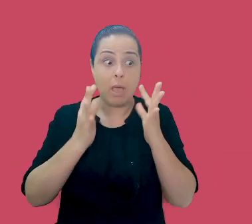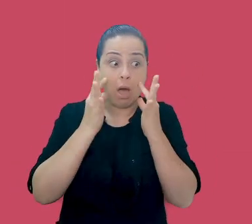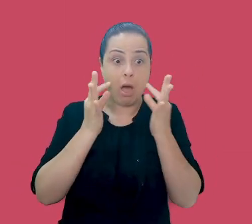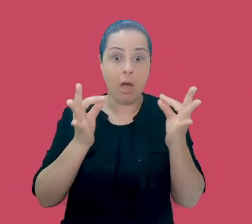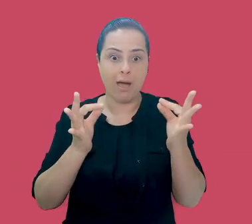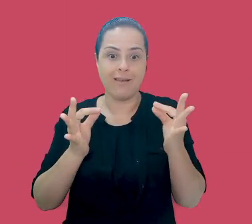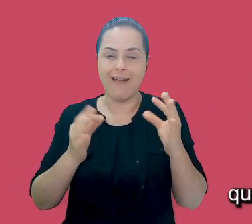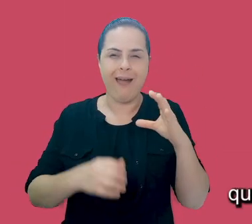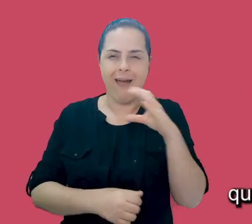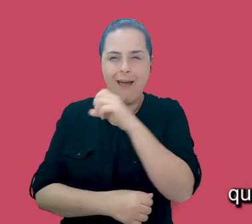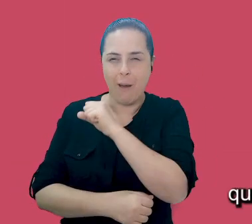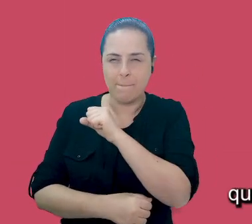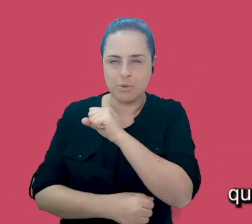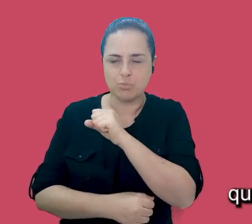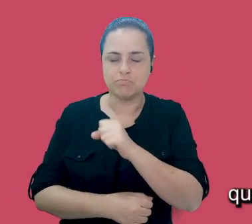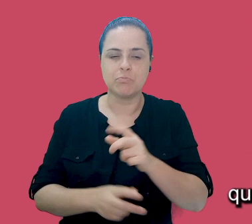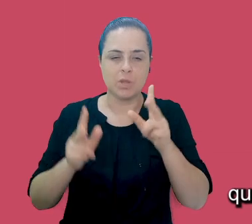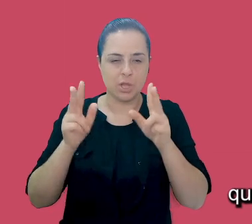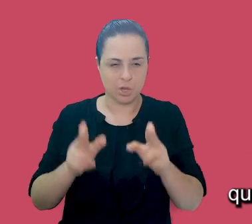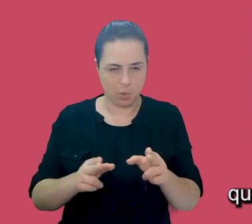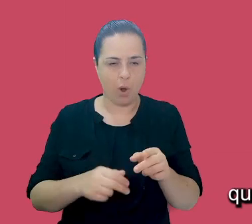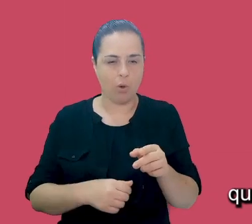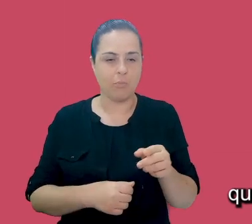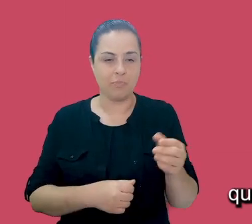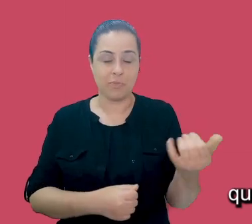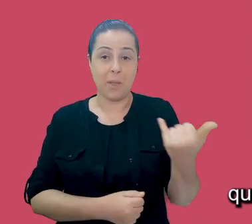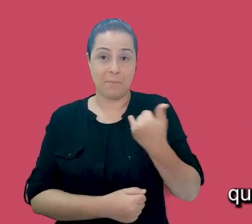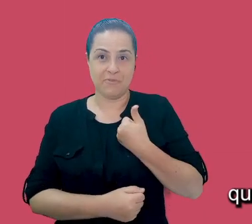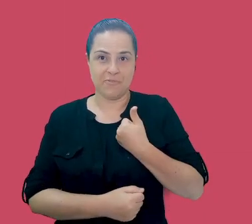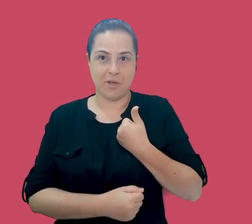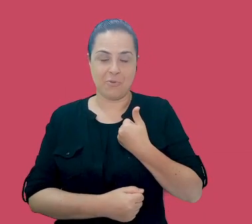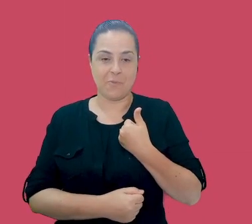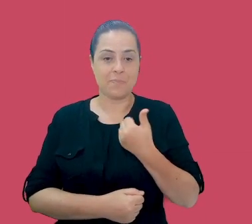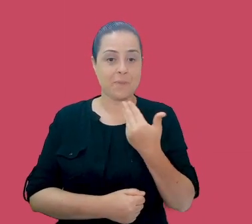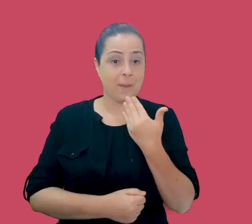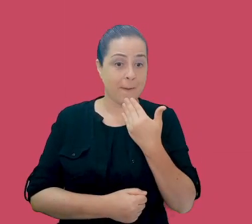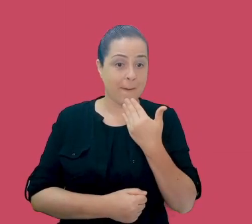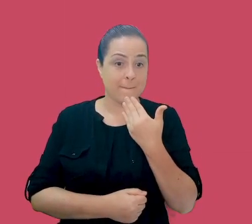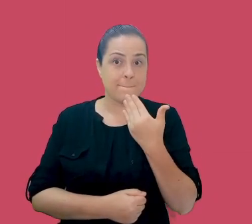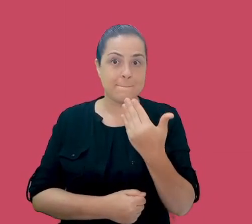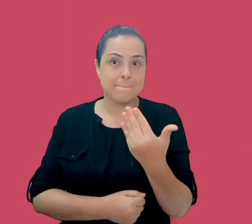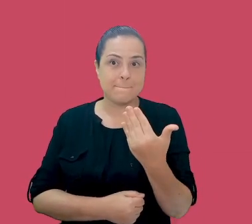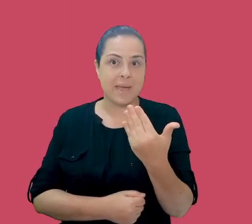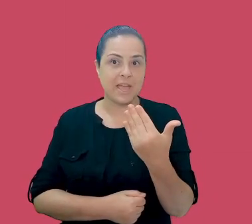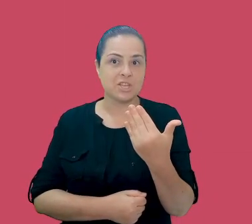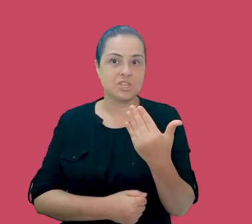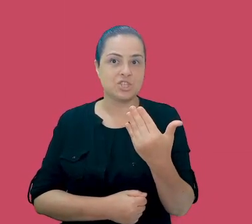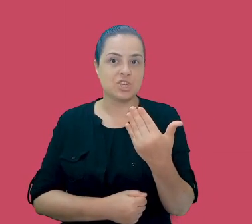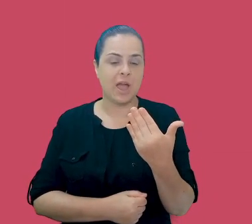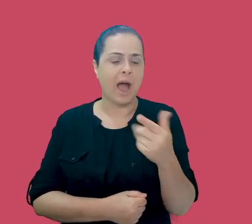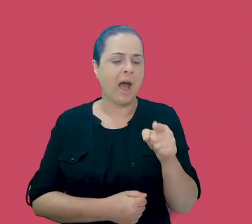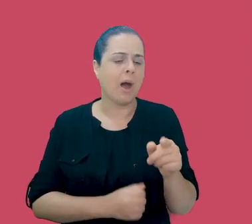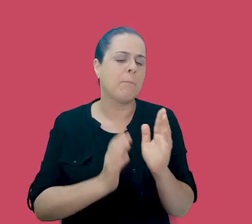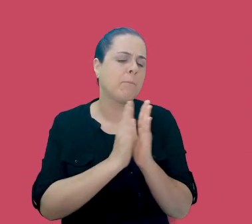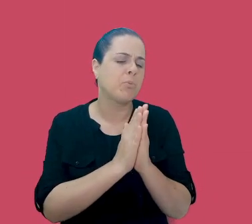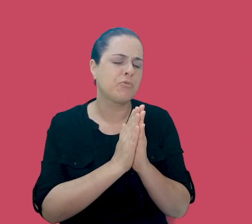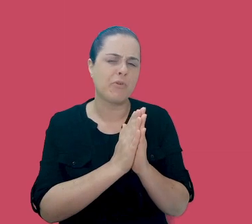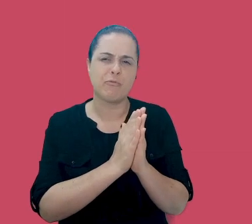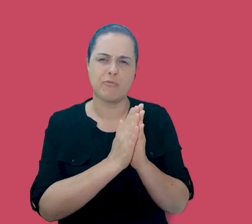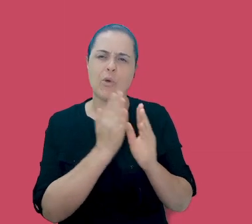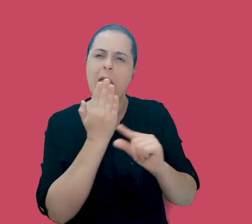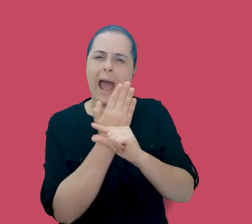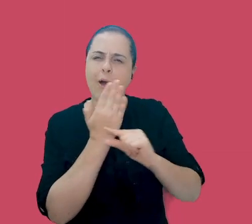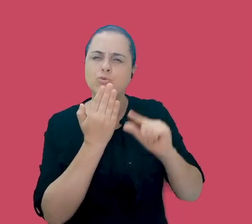muito rápida antes que acabe no mate, que você falou, por exemplo, né, quando você pede para ser inspirado em Lacan, em Freud, pessoas que já